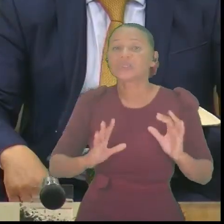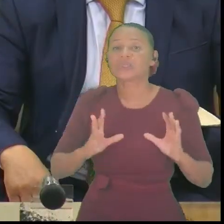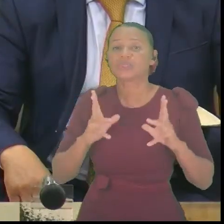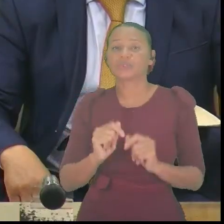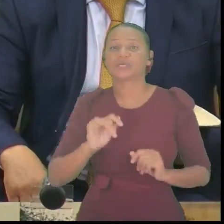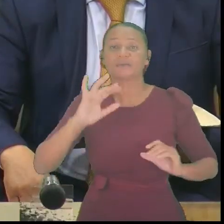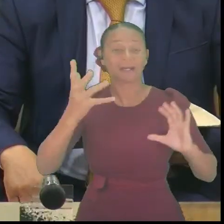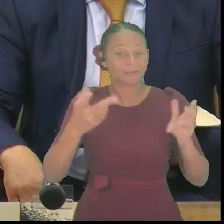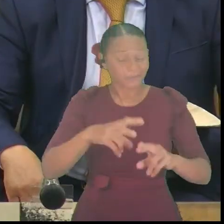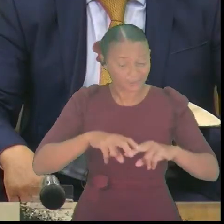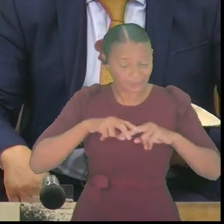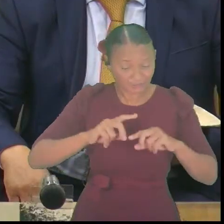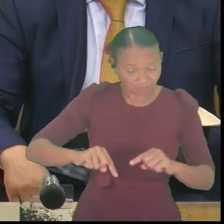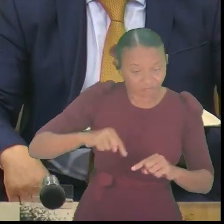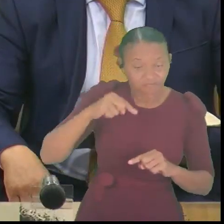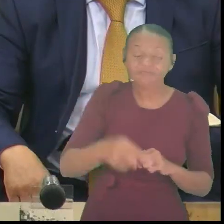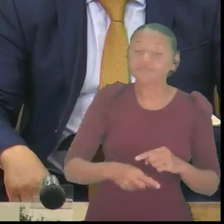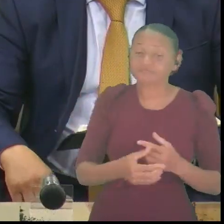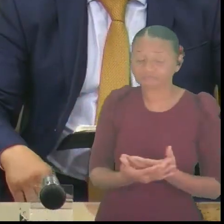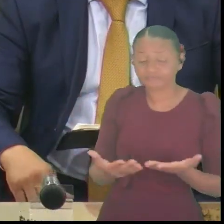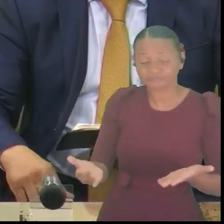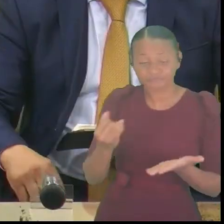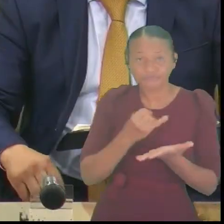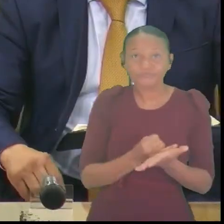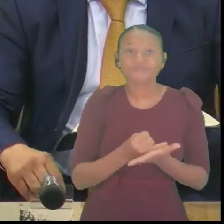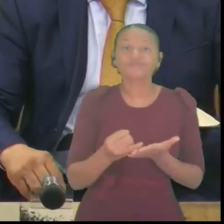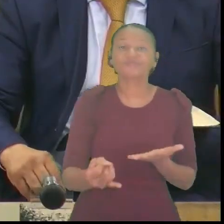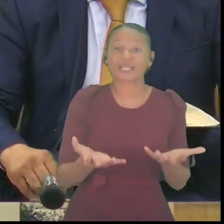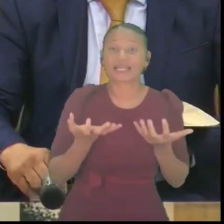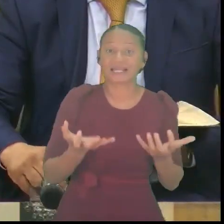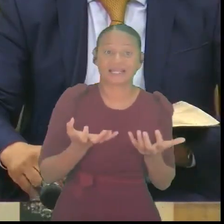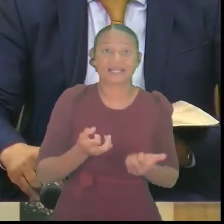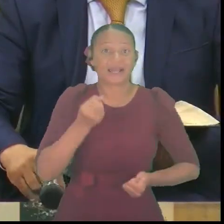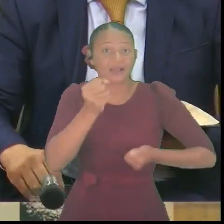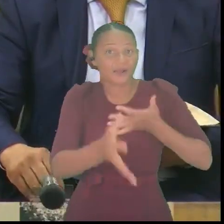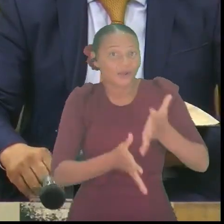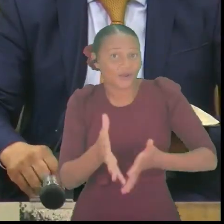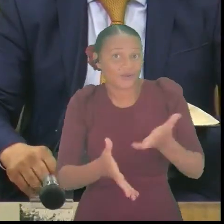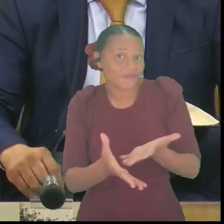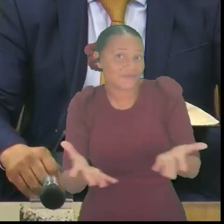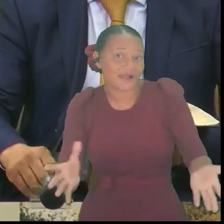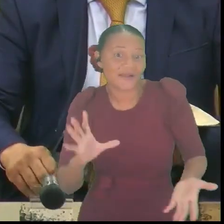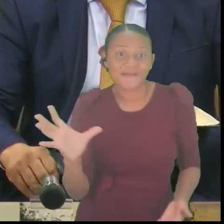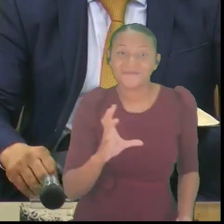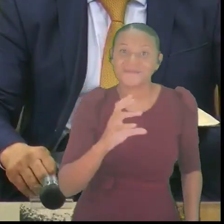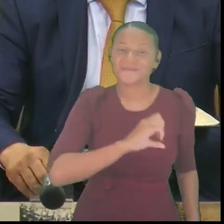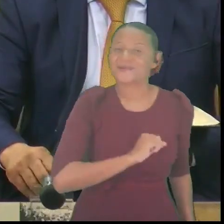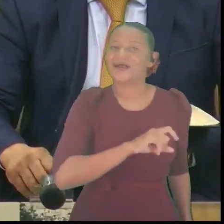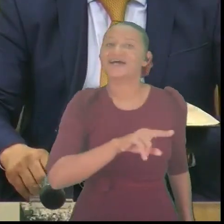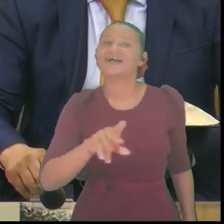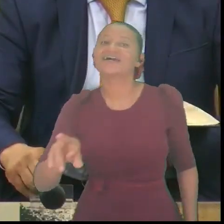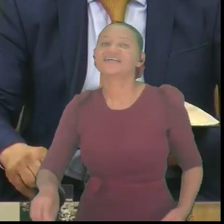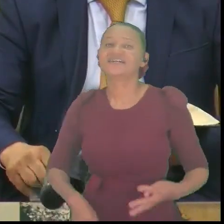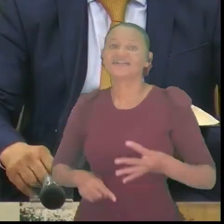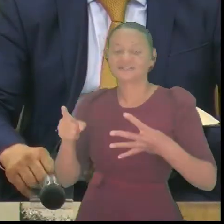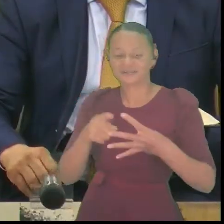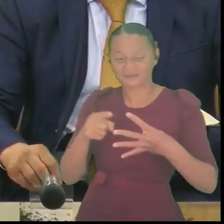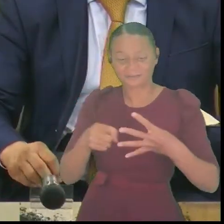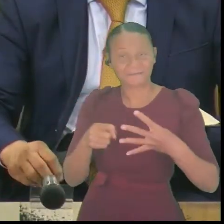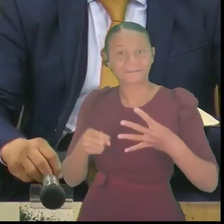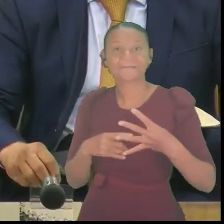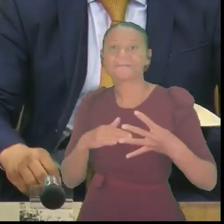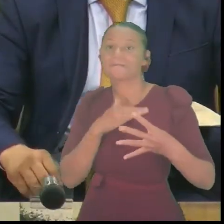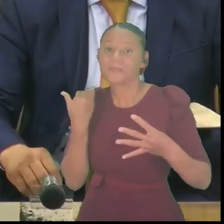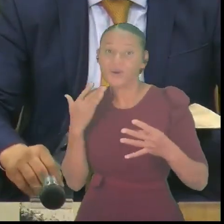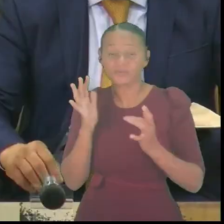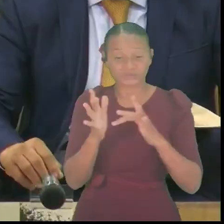acontecendo. Por isso, depois dessa introdução, eu gostaria de falar, queridos irmãos, sobre as 4 mortes de Jesus. Se